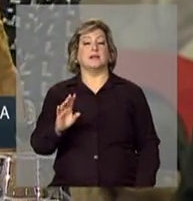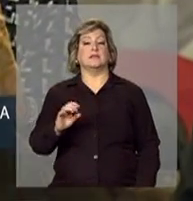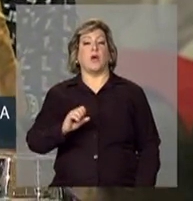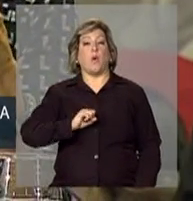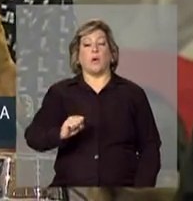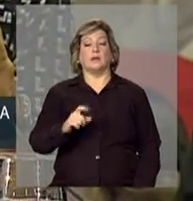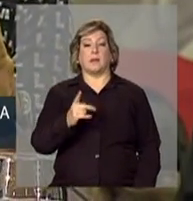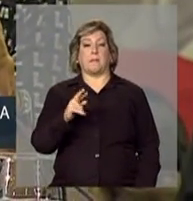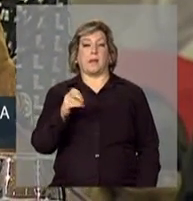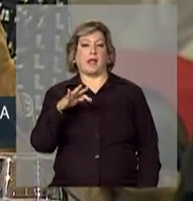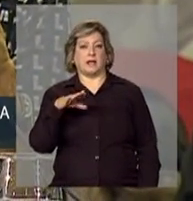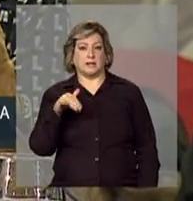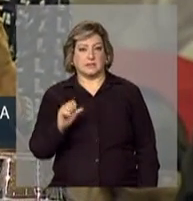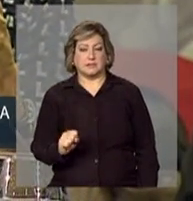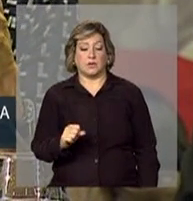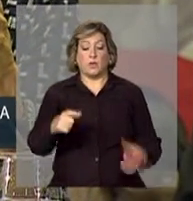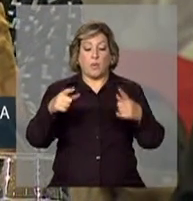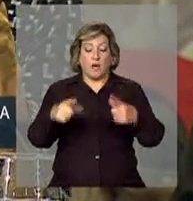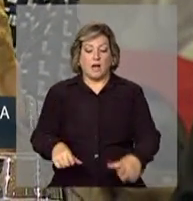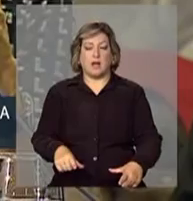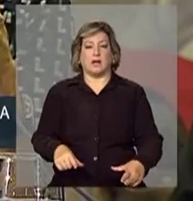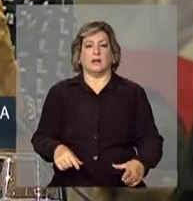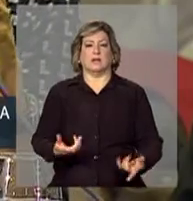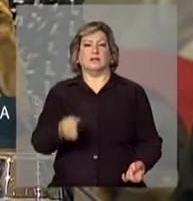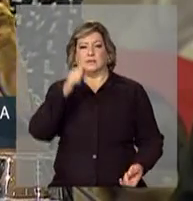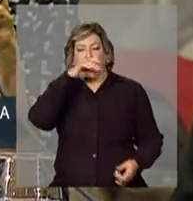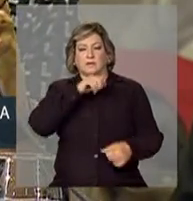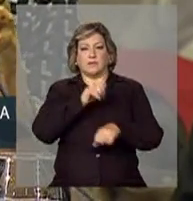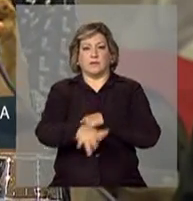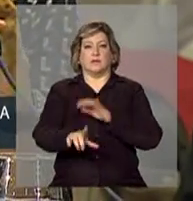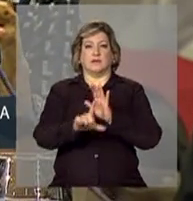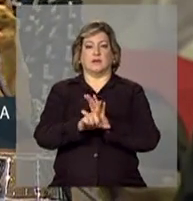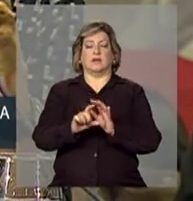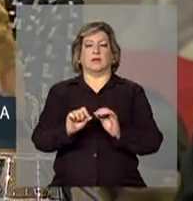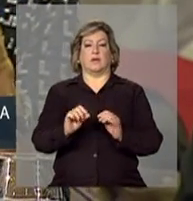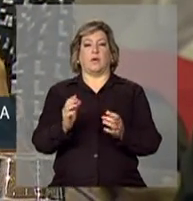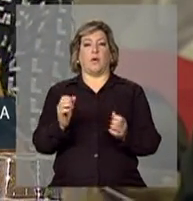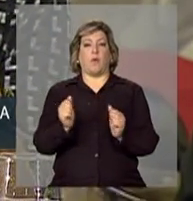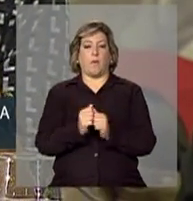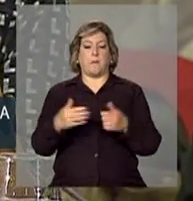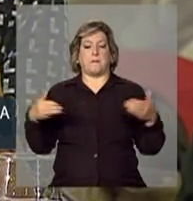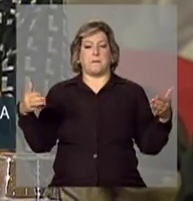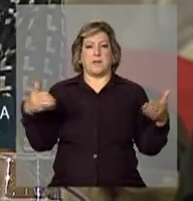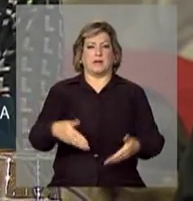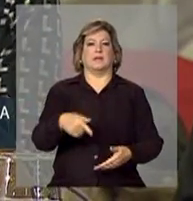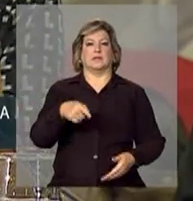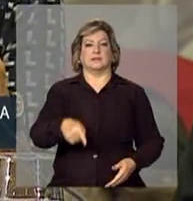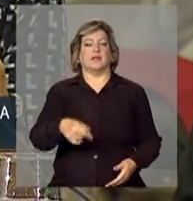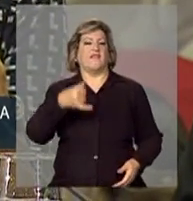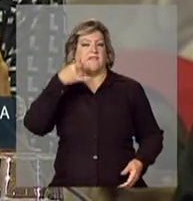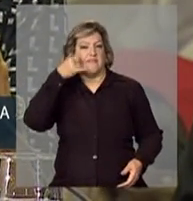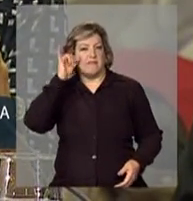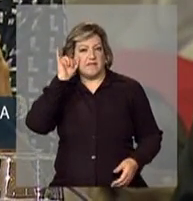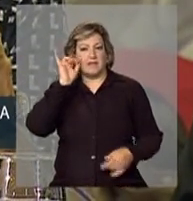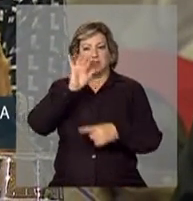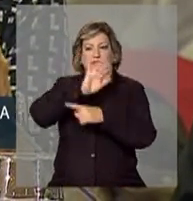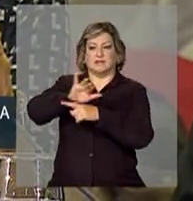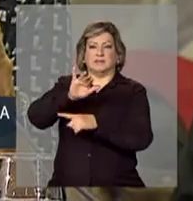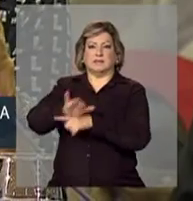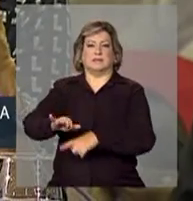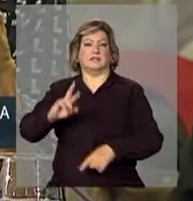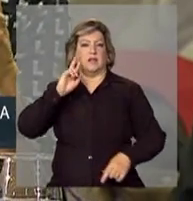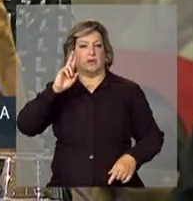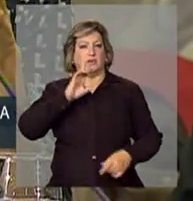locais de violações, com participações de pequenas autoridades locais em favor de fazendeiros, etc., tenham lutado